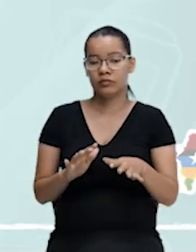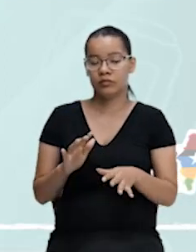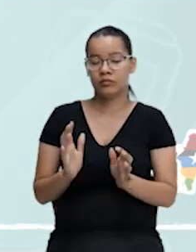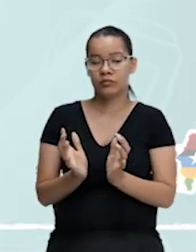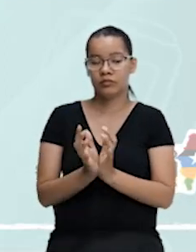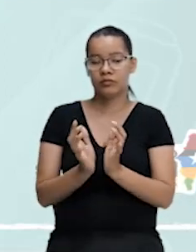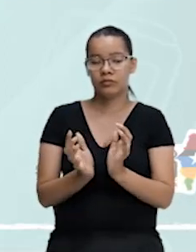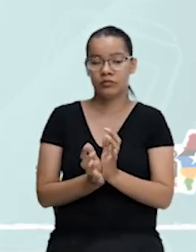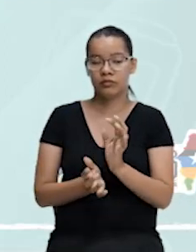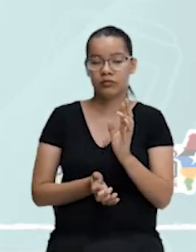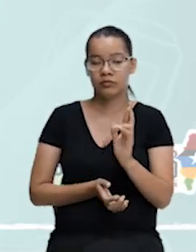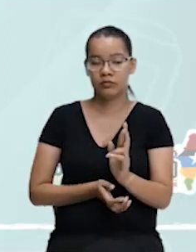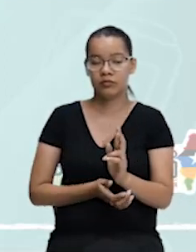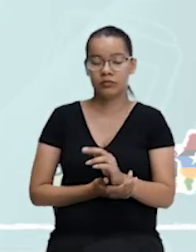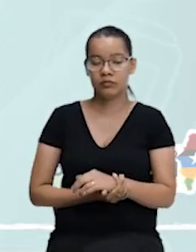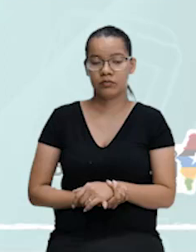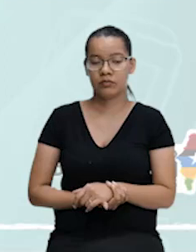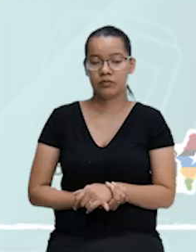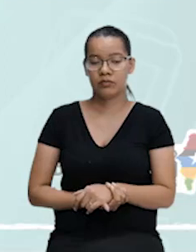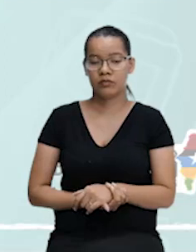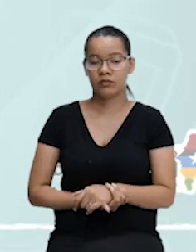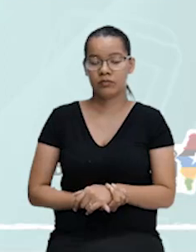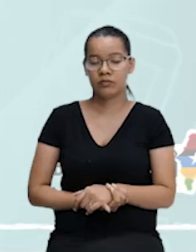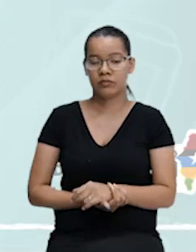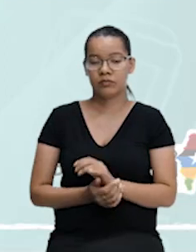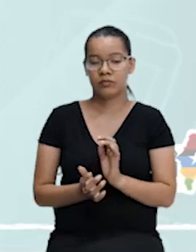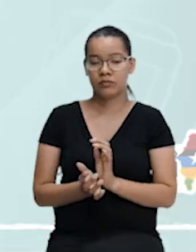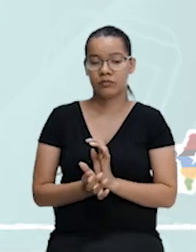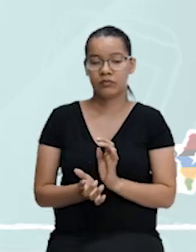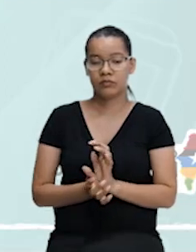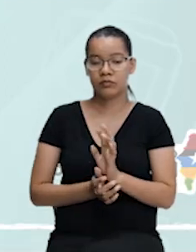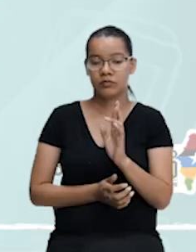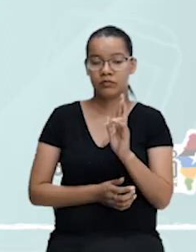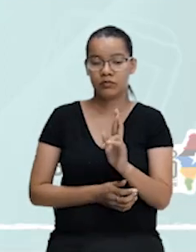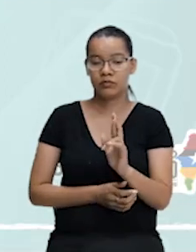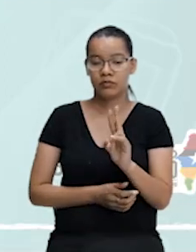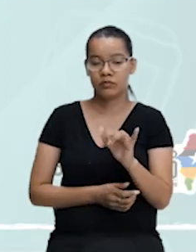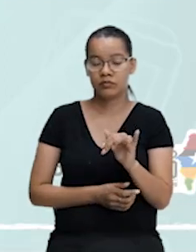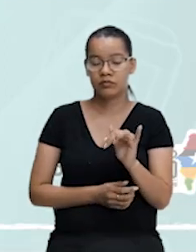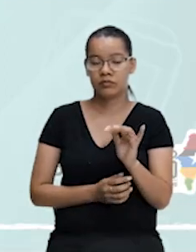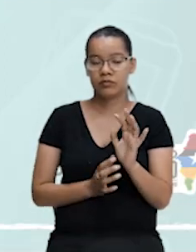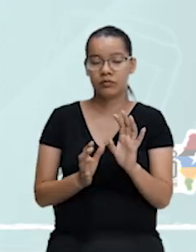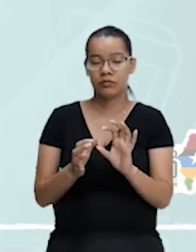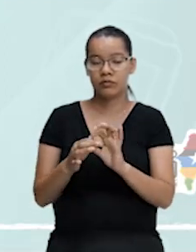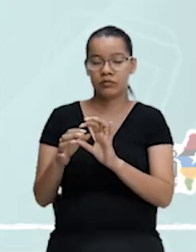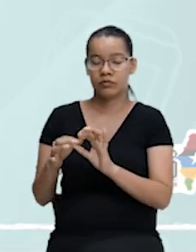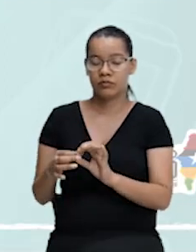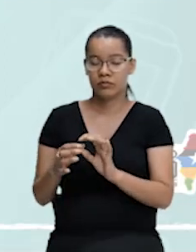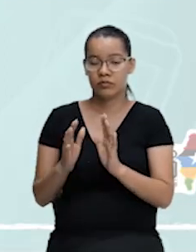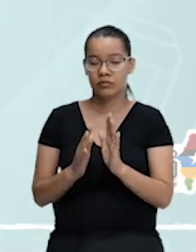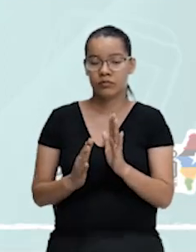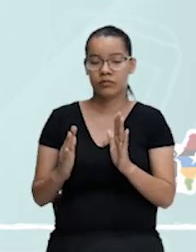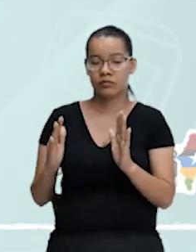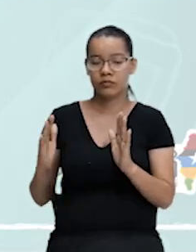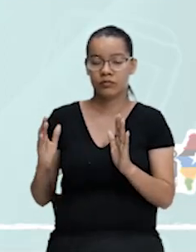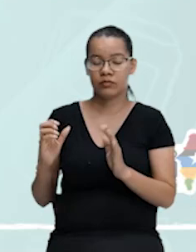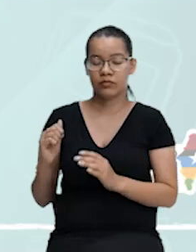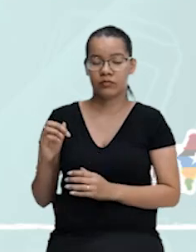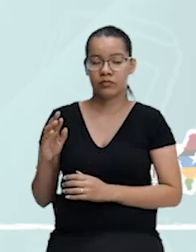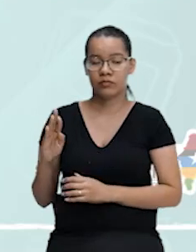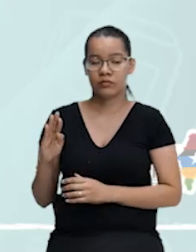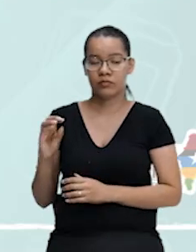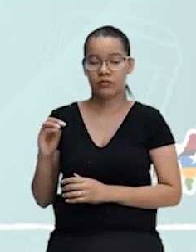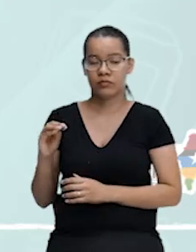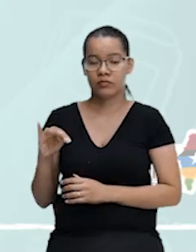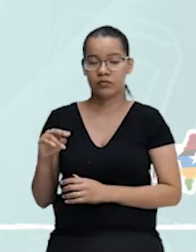R, tá bom? O grupo R vai ser a cadeia carbônica, né? Será a parte carbônica lá